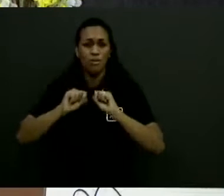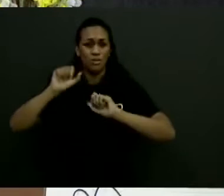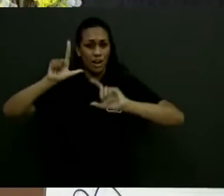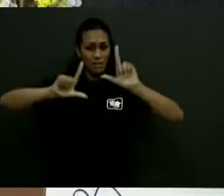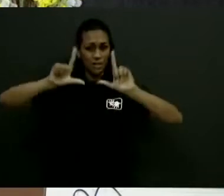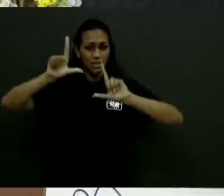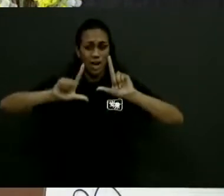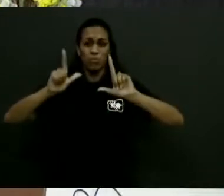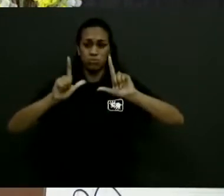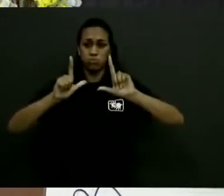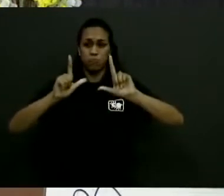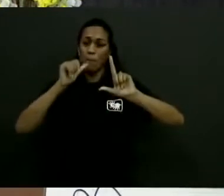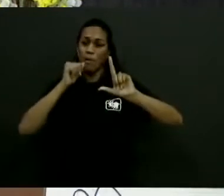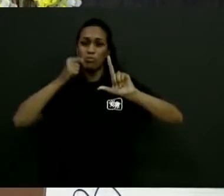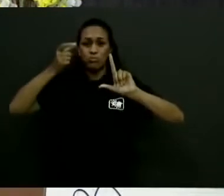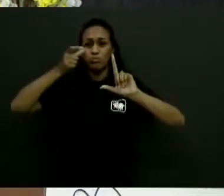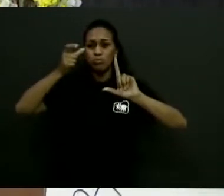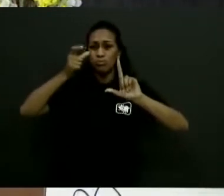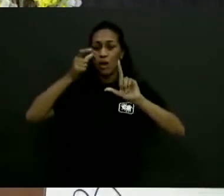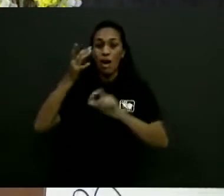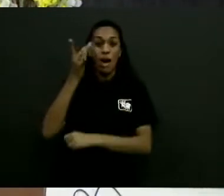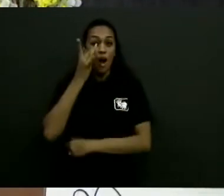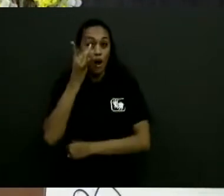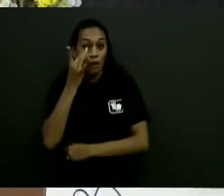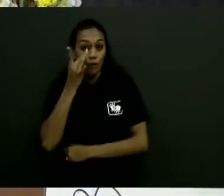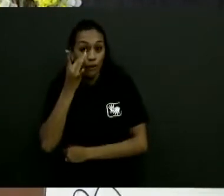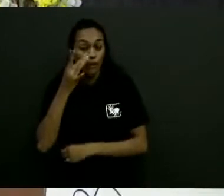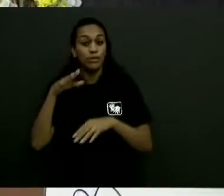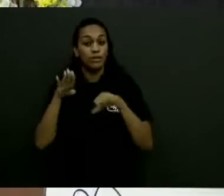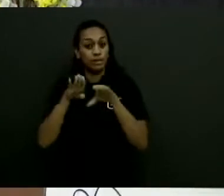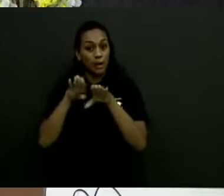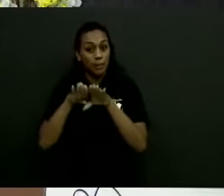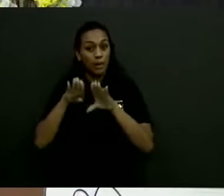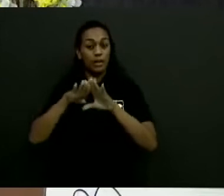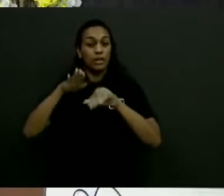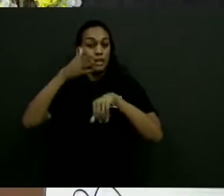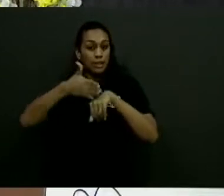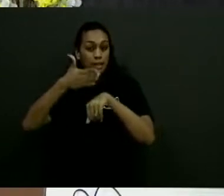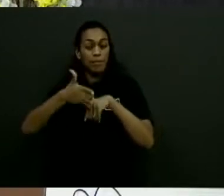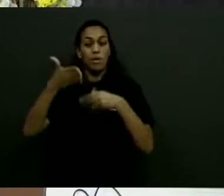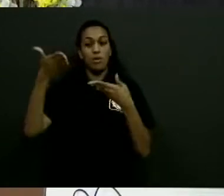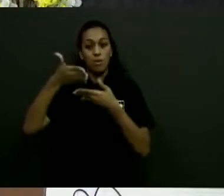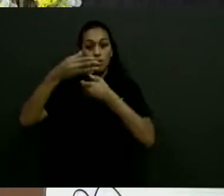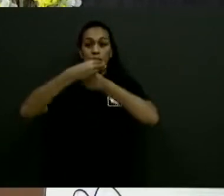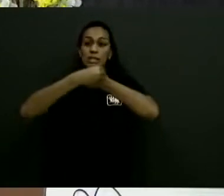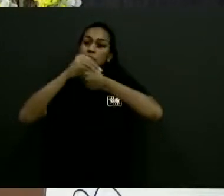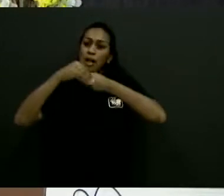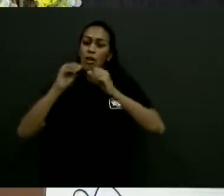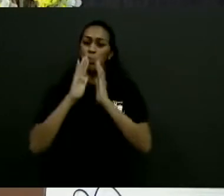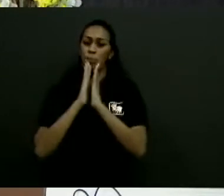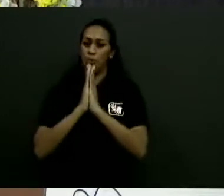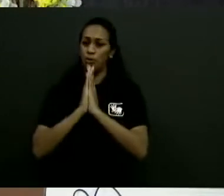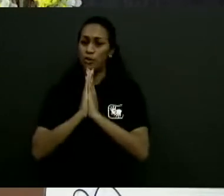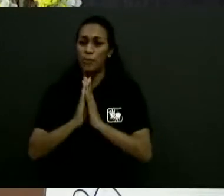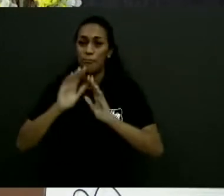também e você pode assistir ao vivo aí o nosso treinamento de hoje. Só peço que você deixe